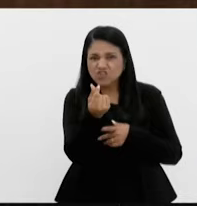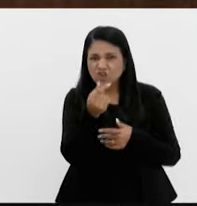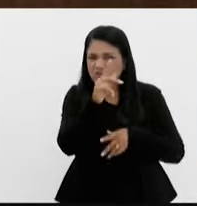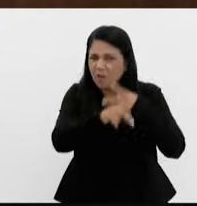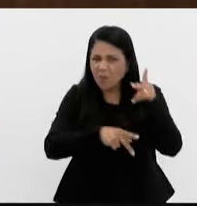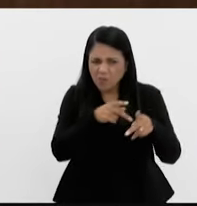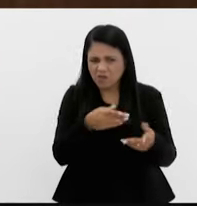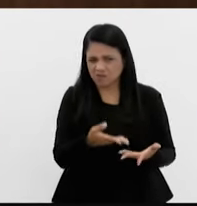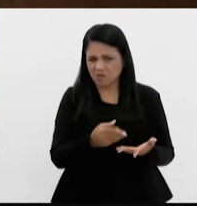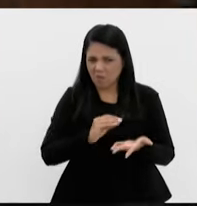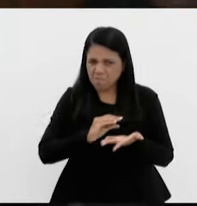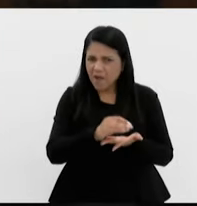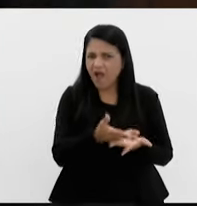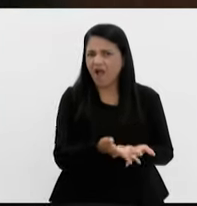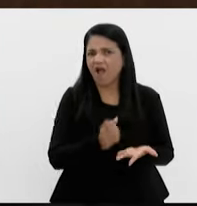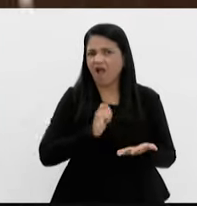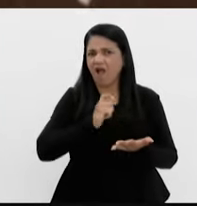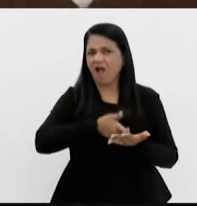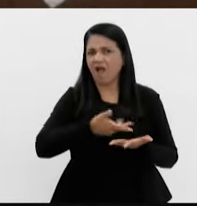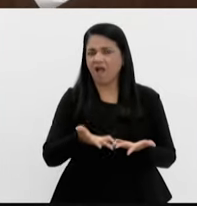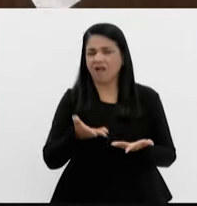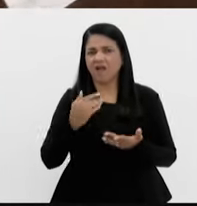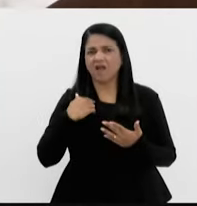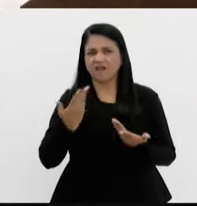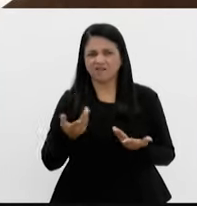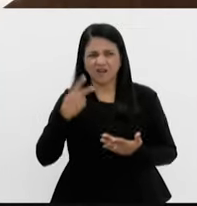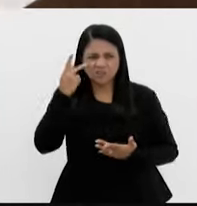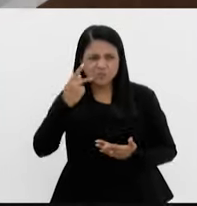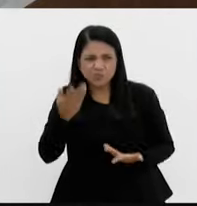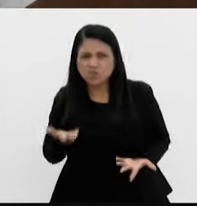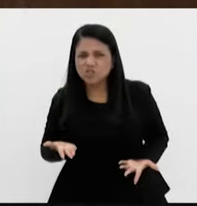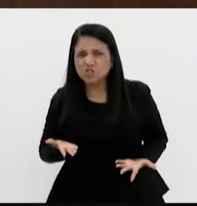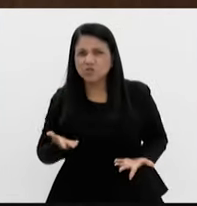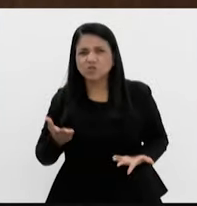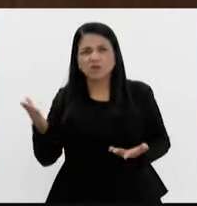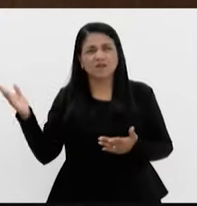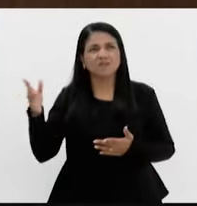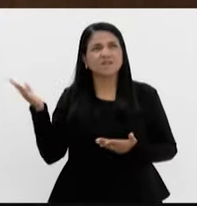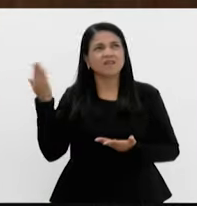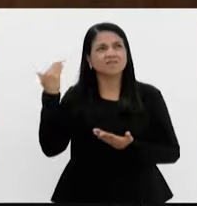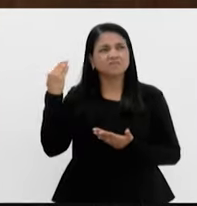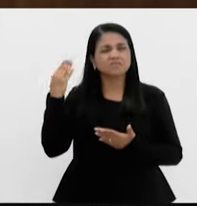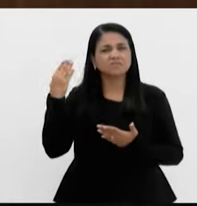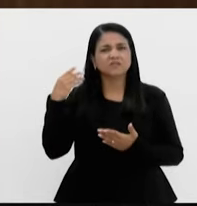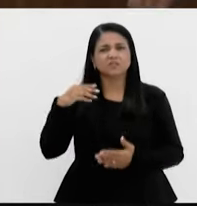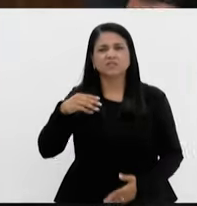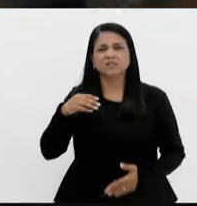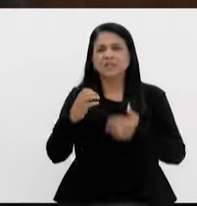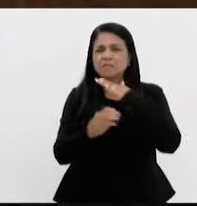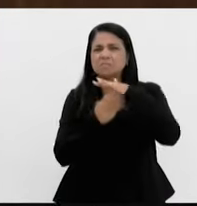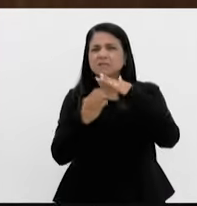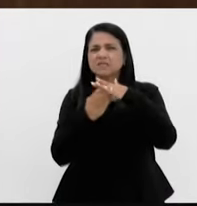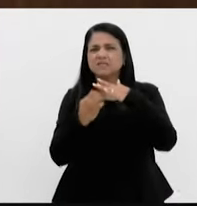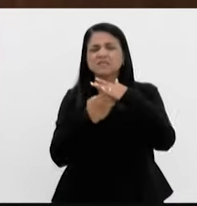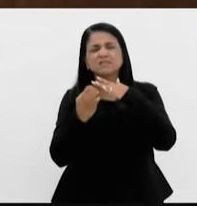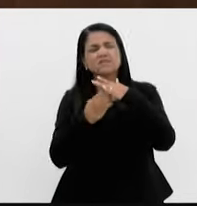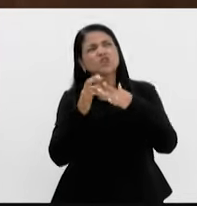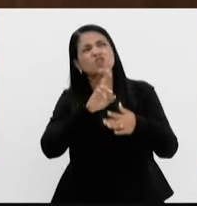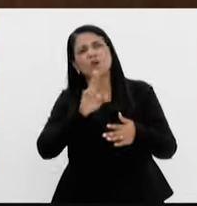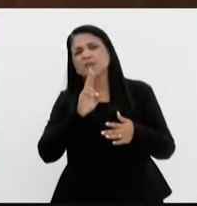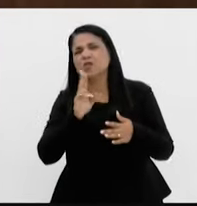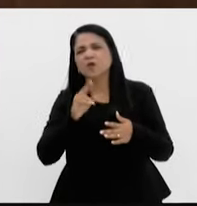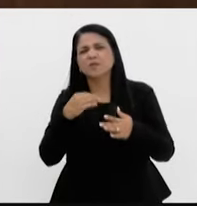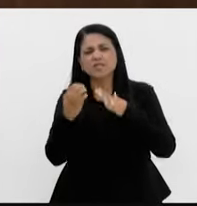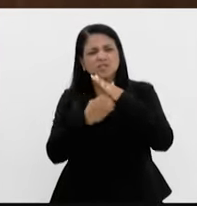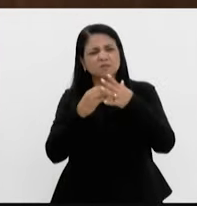politicagem um município que até pouco tempo agora tava com a tal da ub Como é que é o nome da empresa lá a empresa